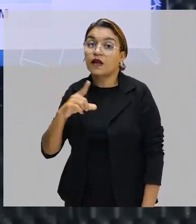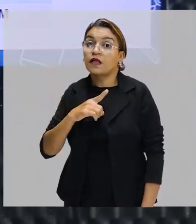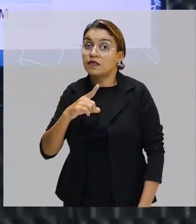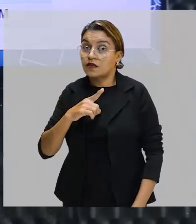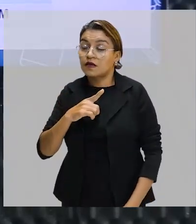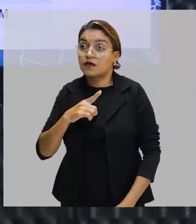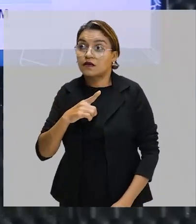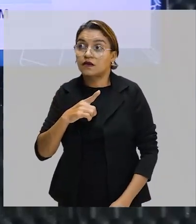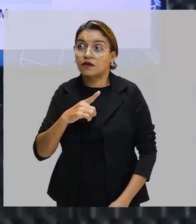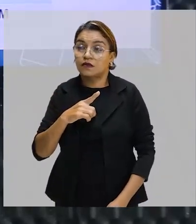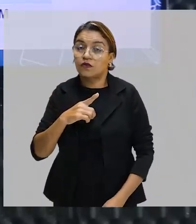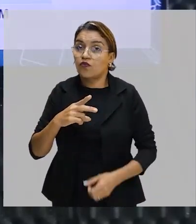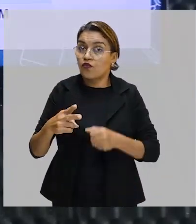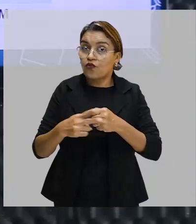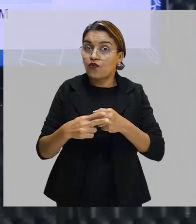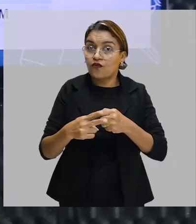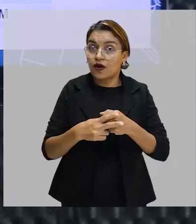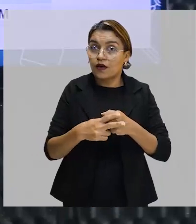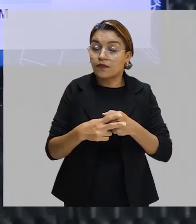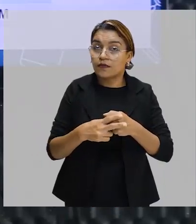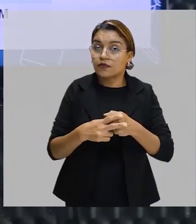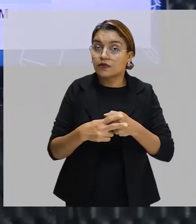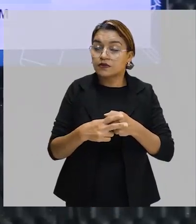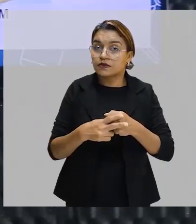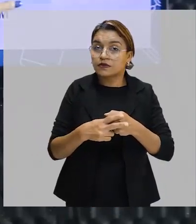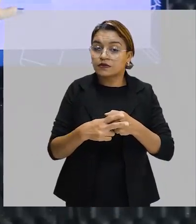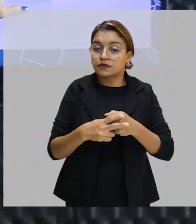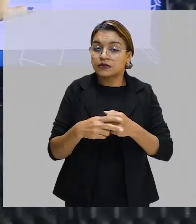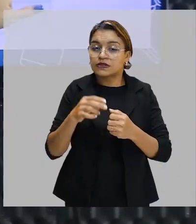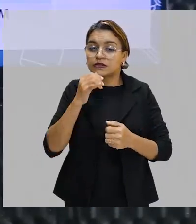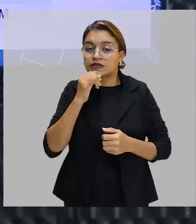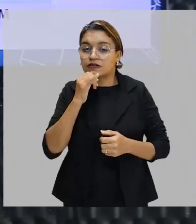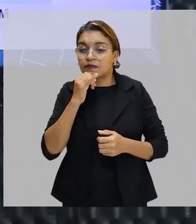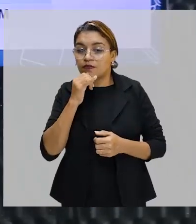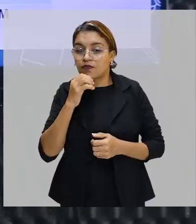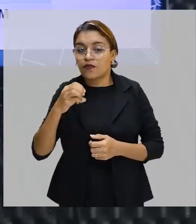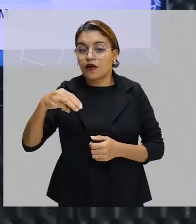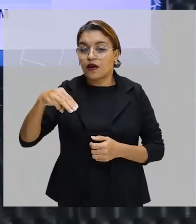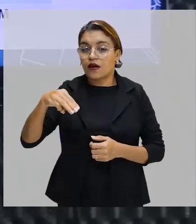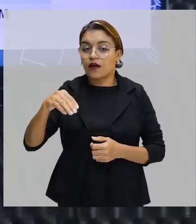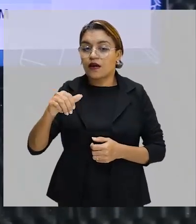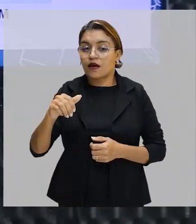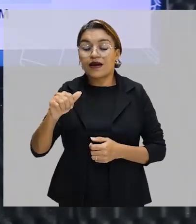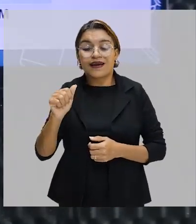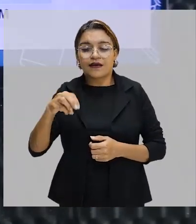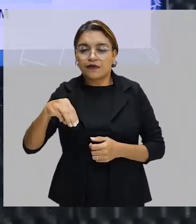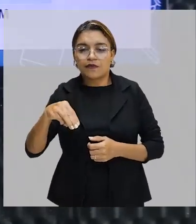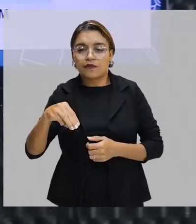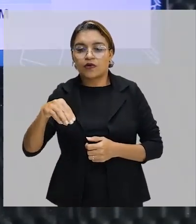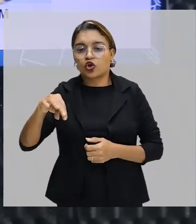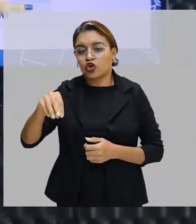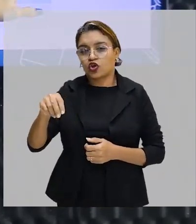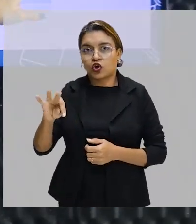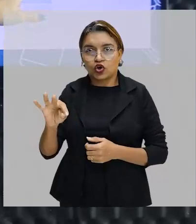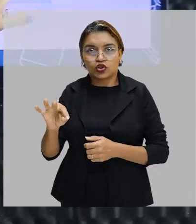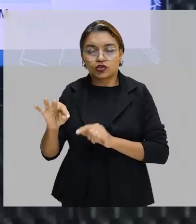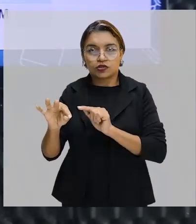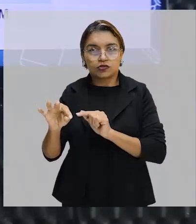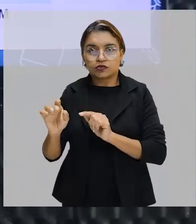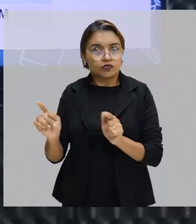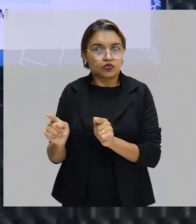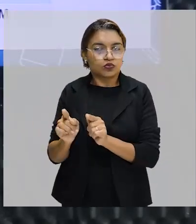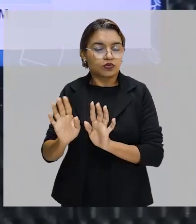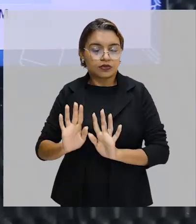que contrair o verbo, não existe a contração do am com o not, porque nós temos sons semelhantes, M e